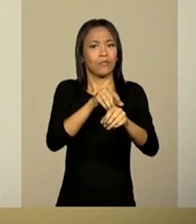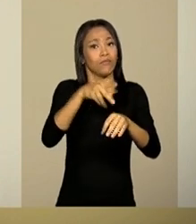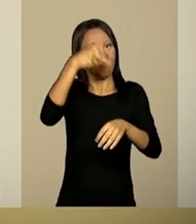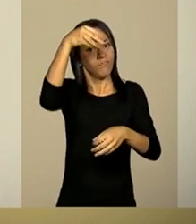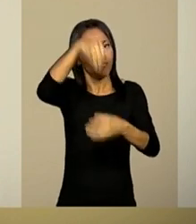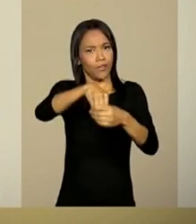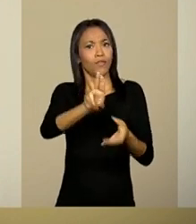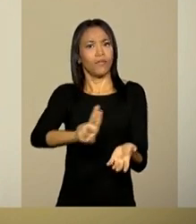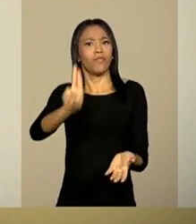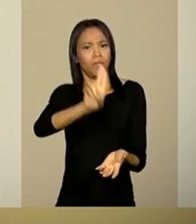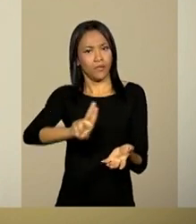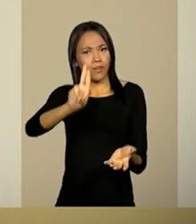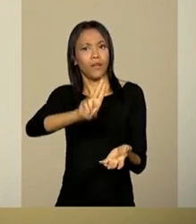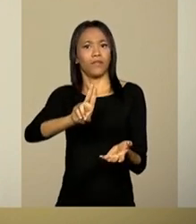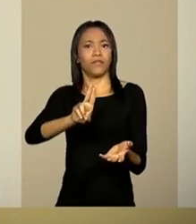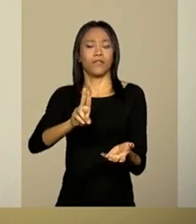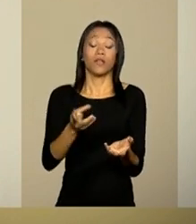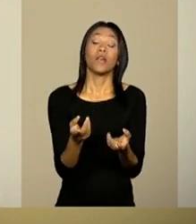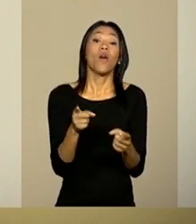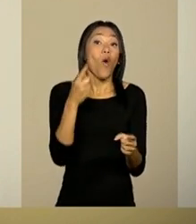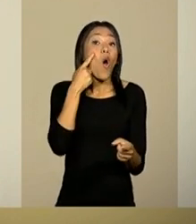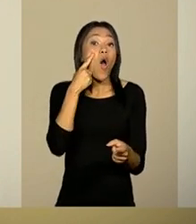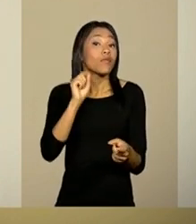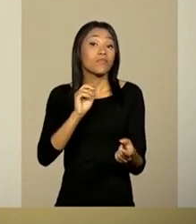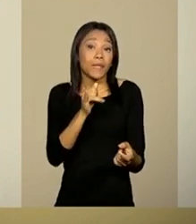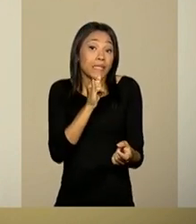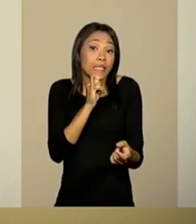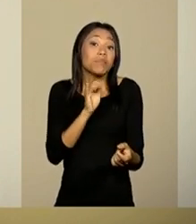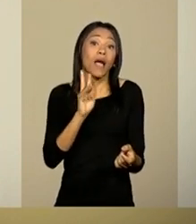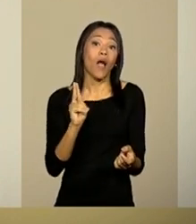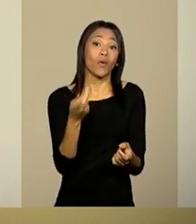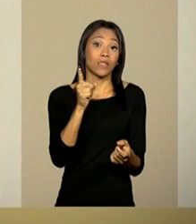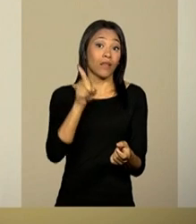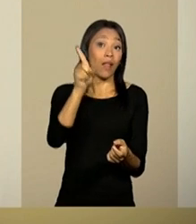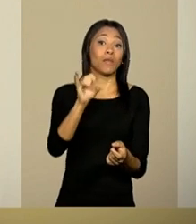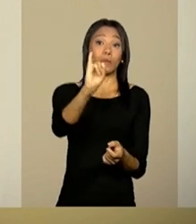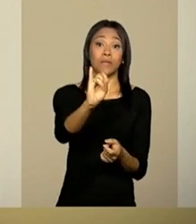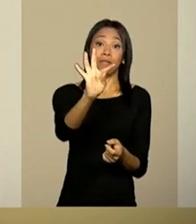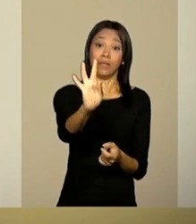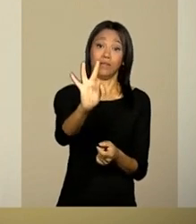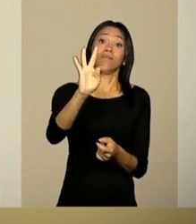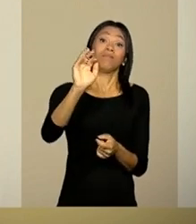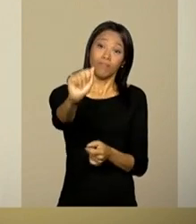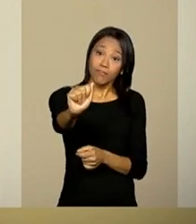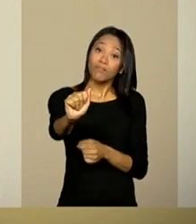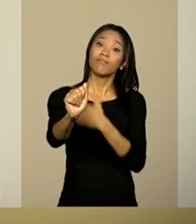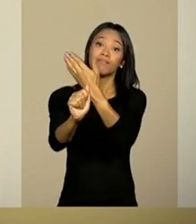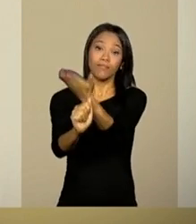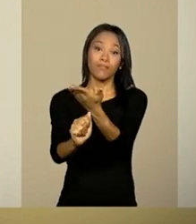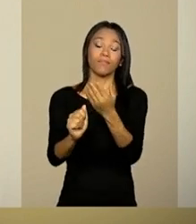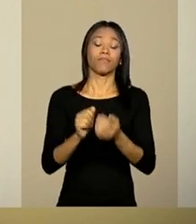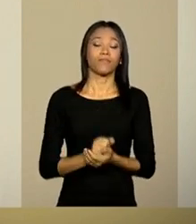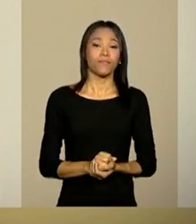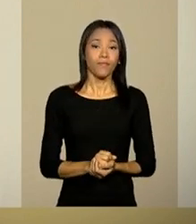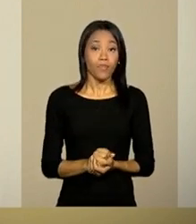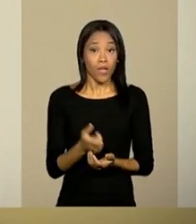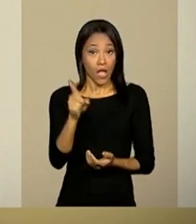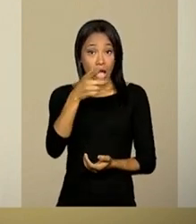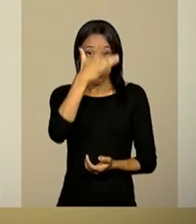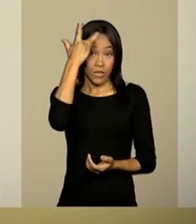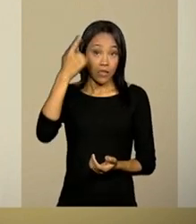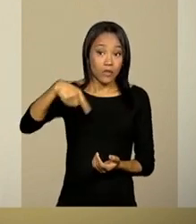idade veja só por exemplo o que está acontecendo lá no ITA que é o Instituto Tecnológico da Aeronáutica os